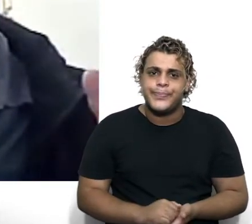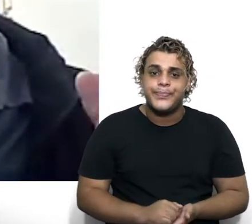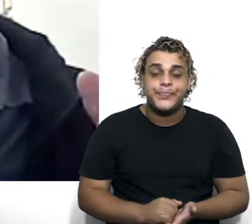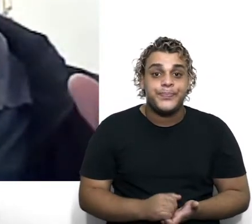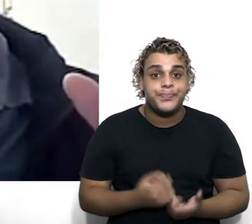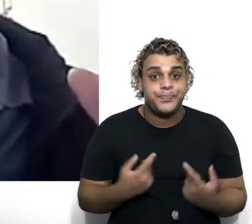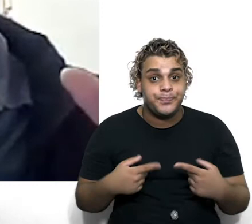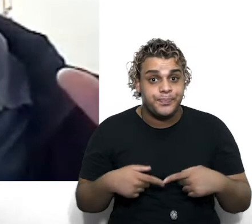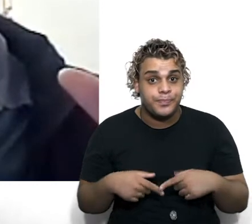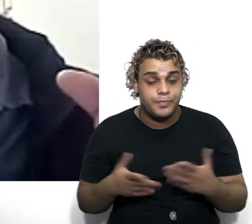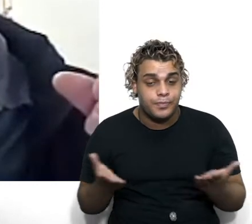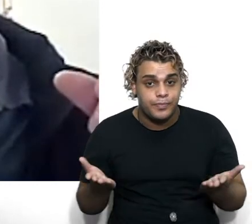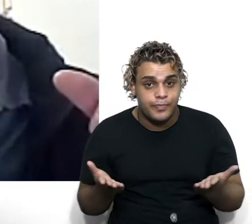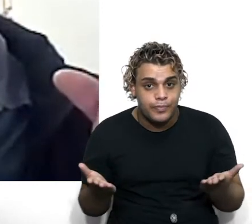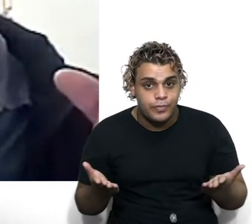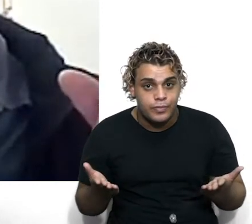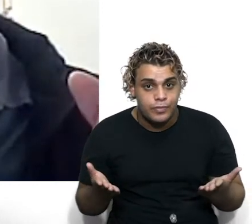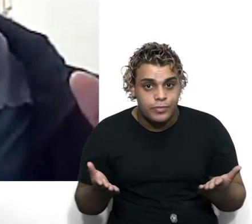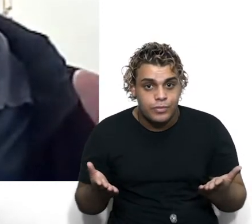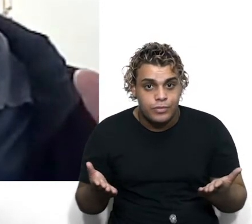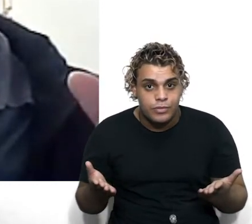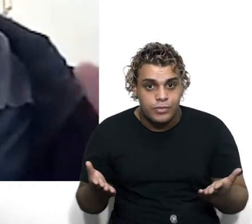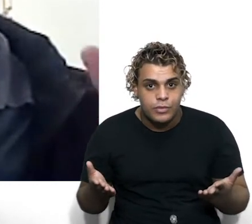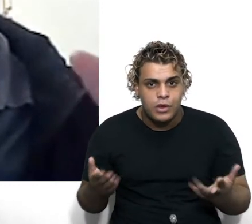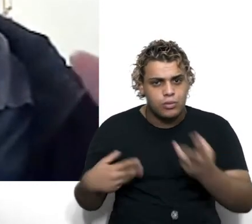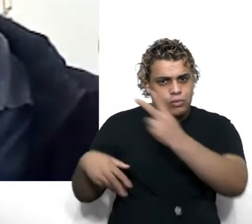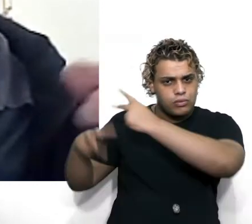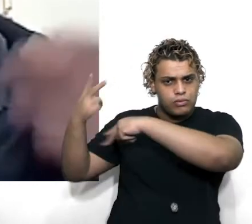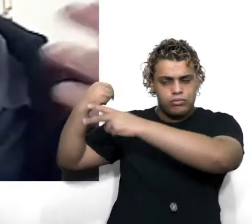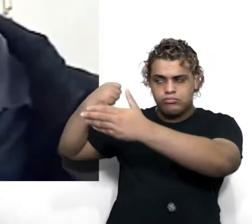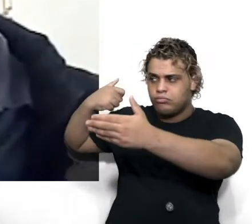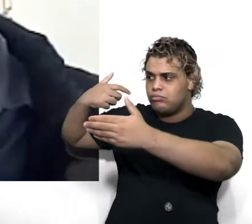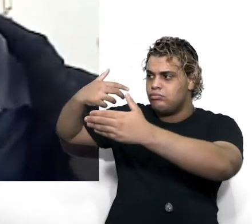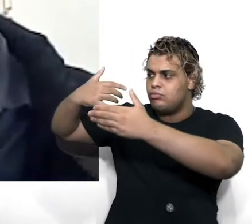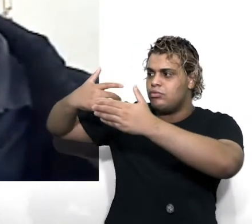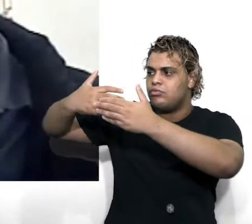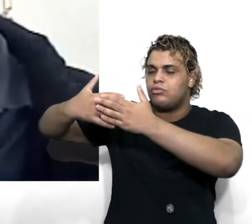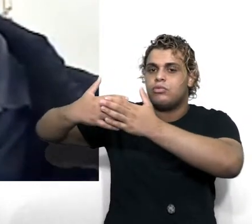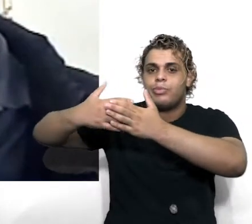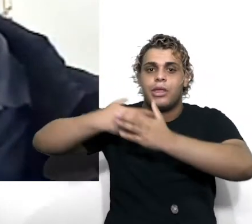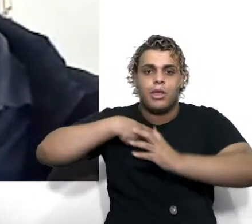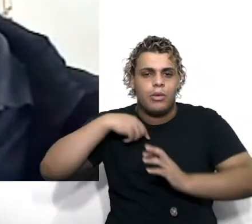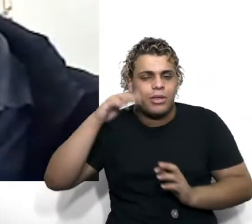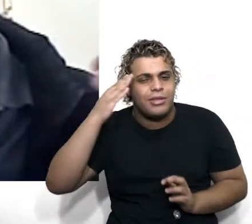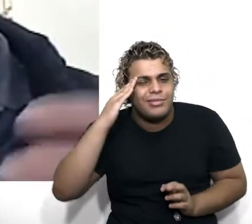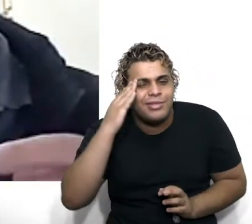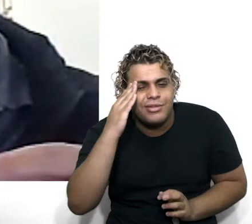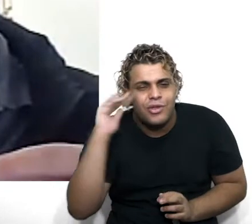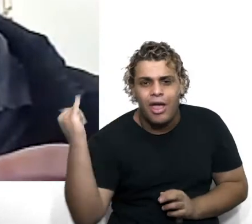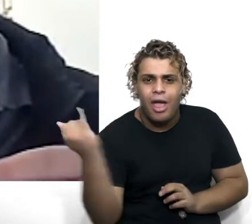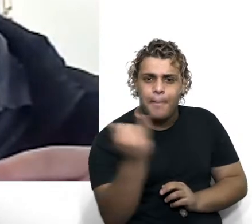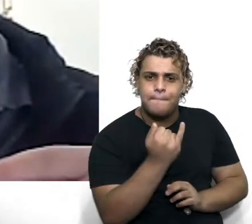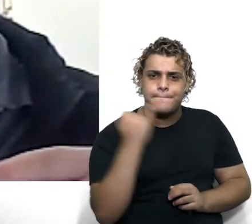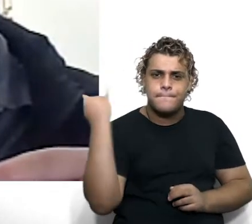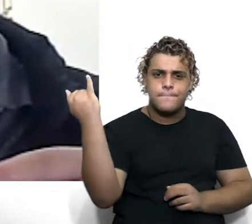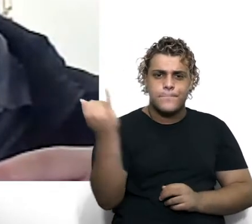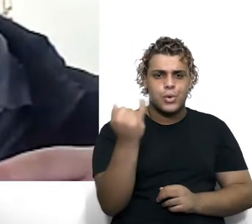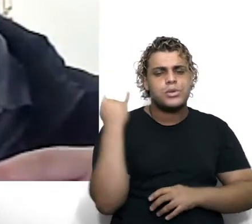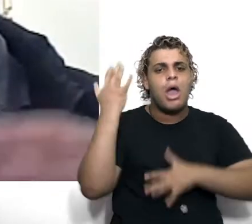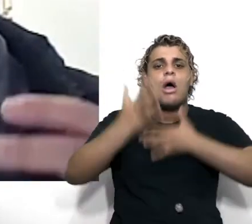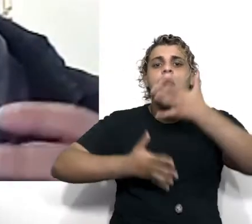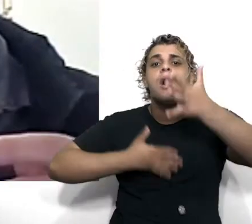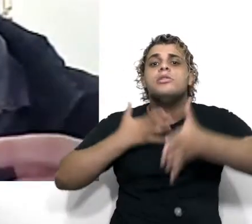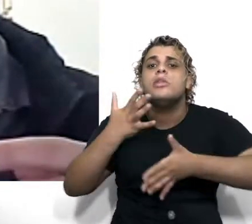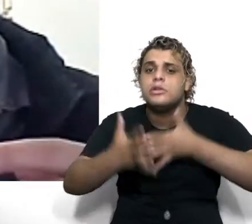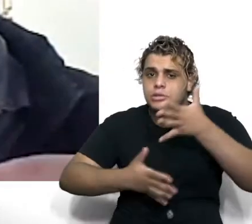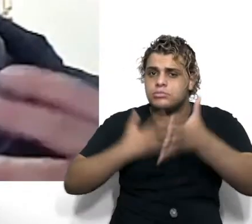E nos últimos anos tenho aprendido a potência do som, não é? Tenho aprendido ou